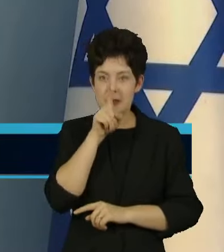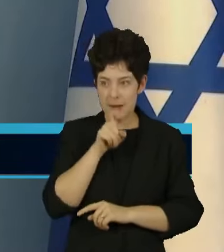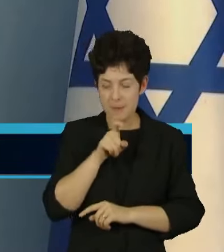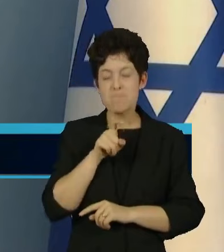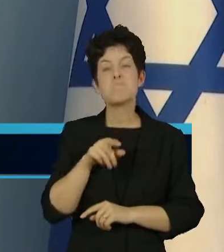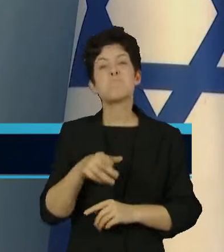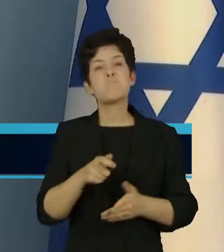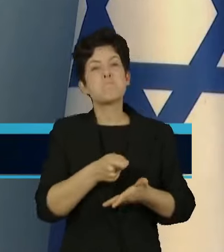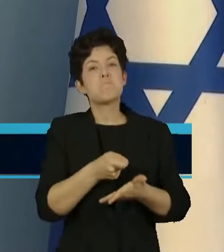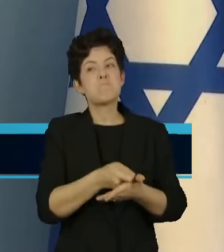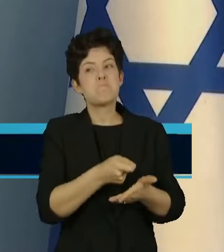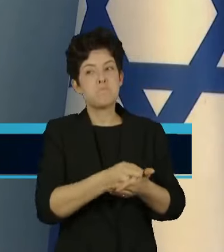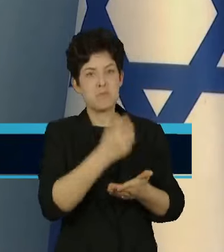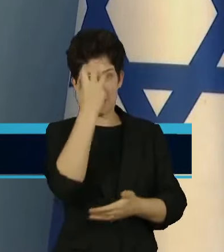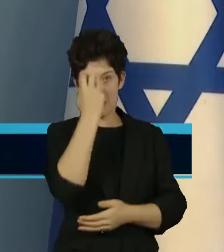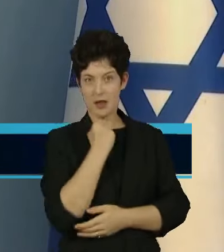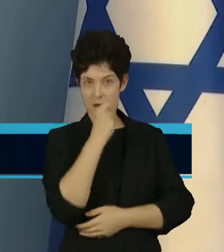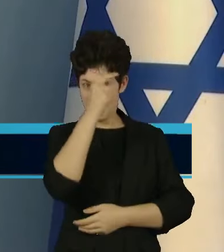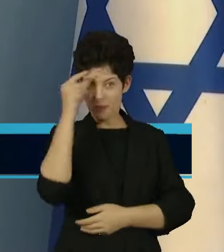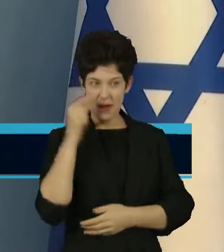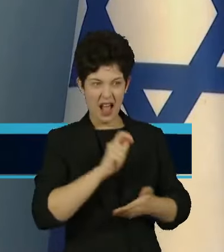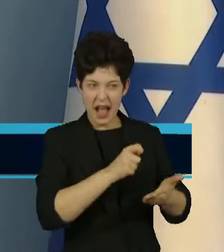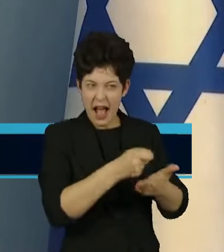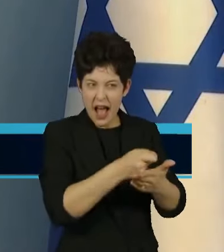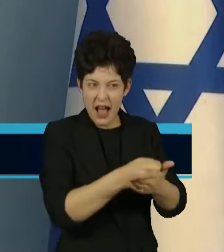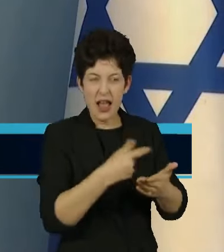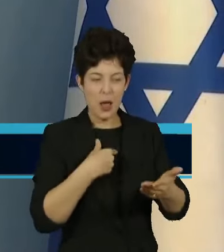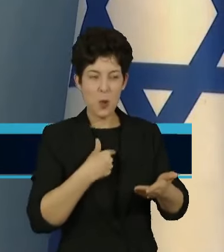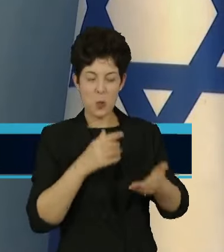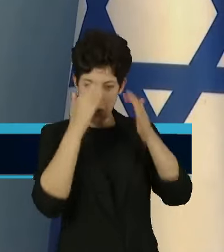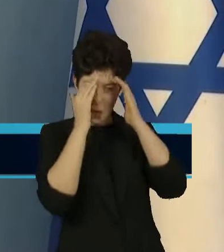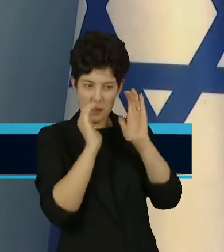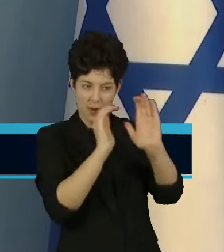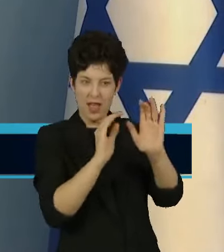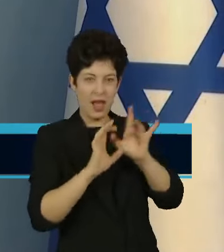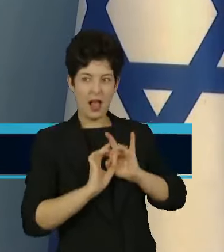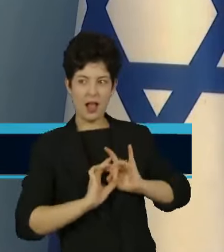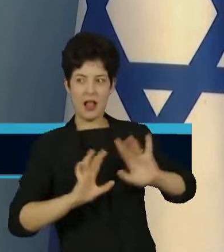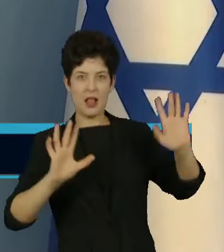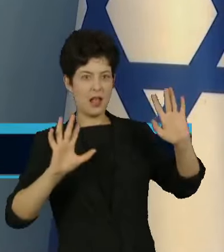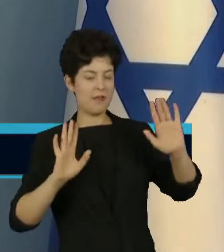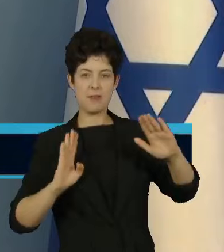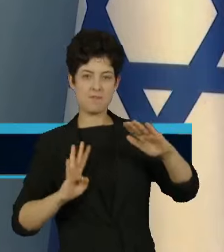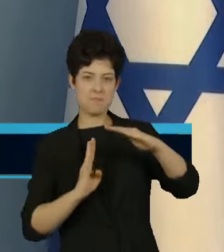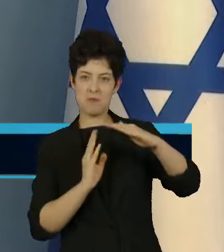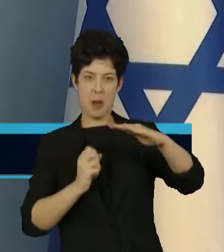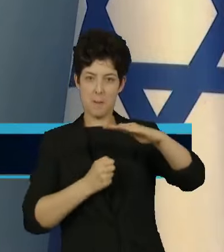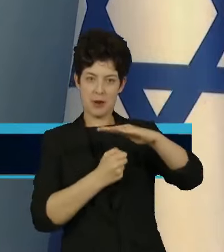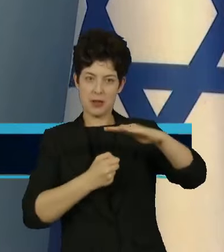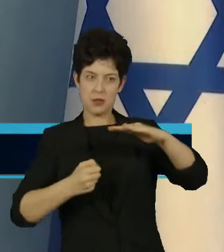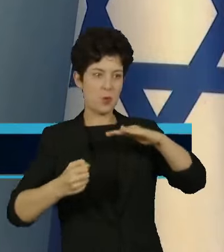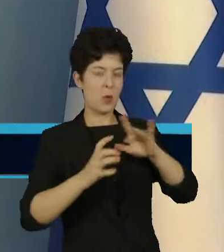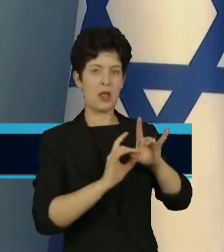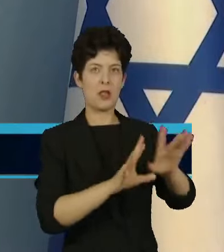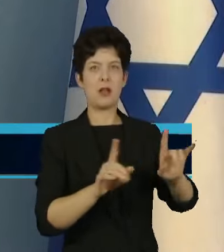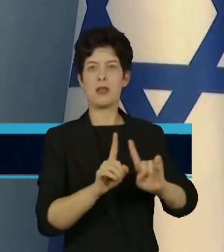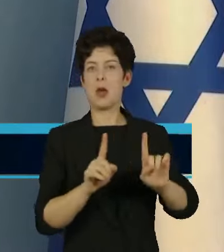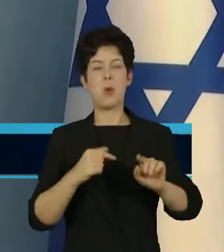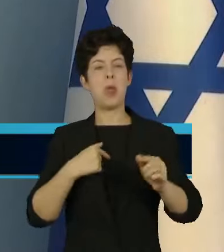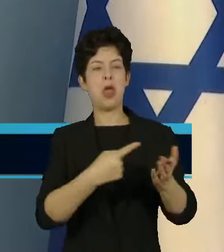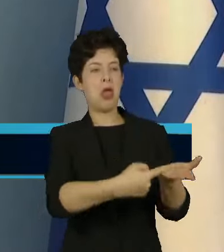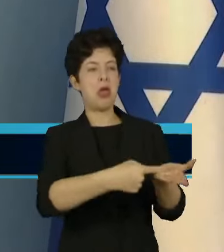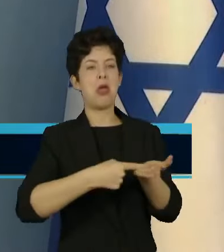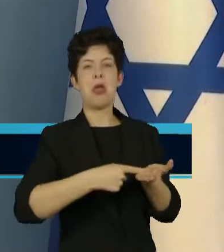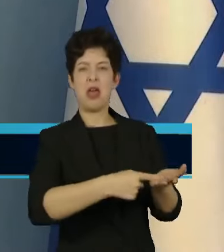ramaz não garante a libertação dos reféns e seria um convite a outro Mass ele descartou qualquer acordo que